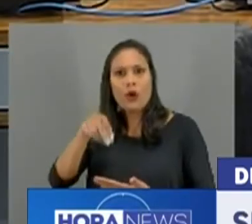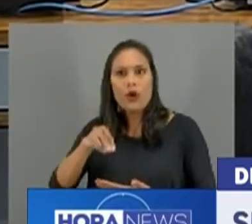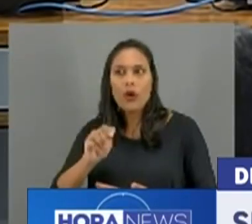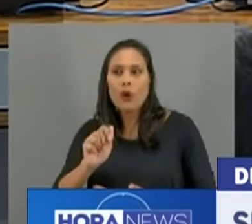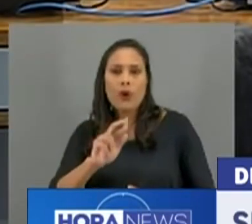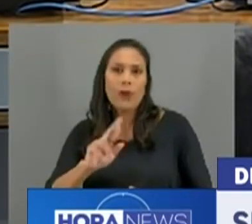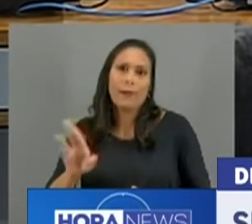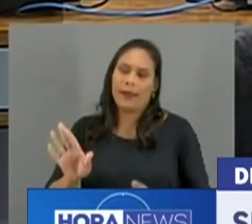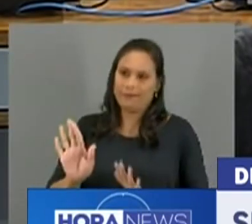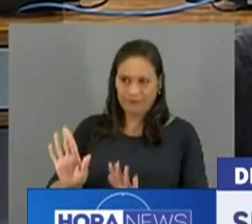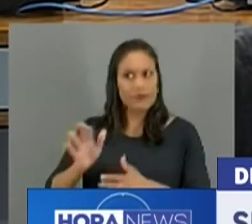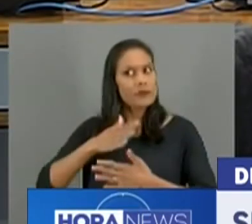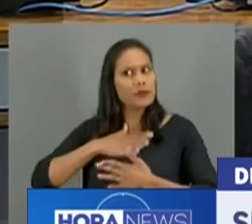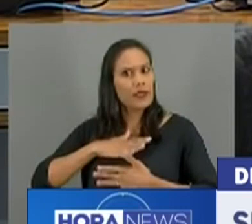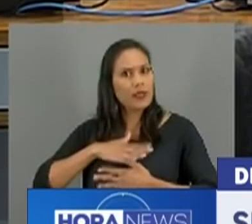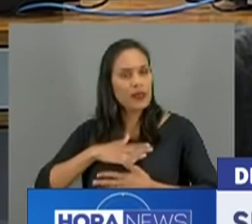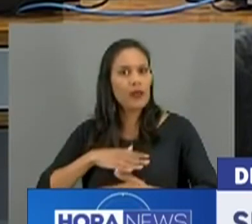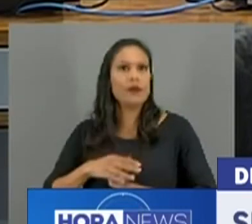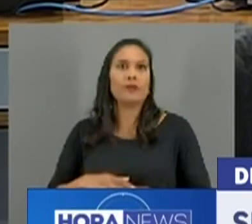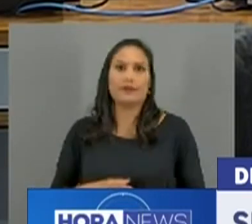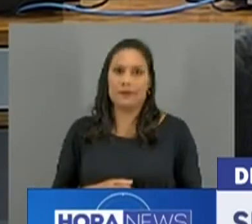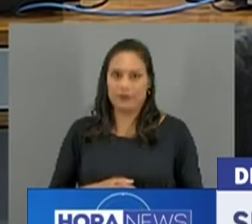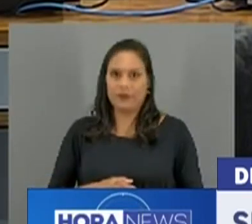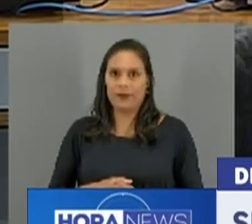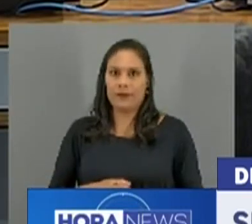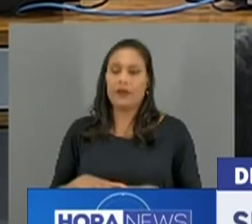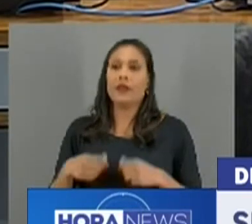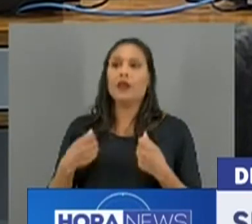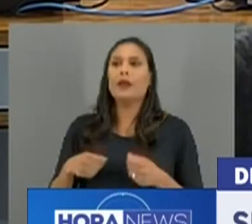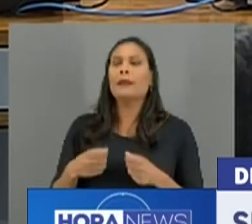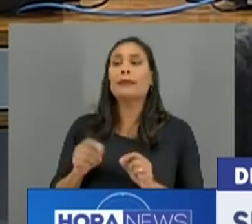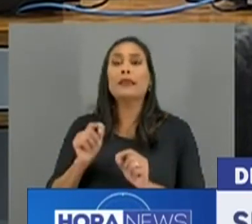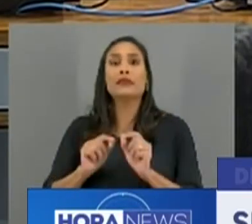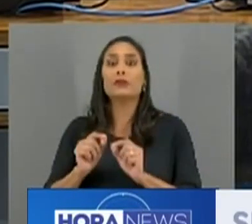estruturais em ruas e edifícios depois do colapso da mina 18 da Petroquímica.